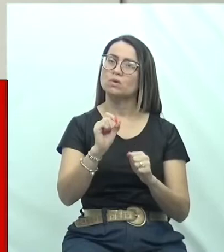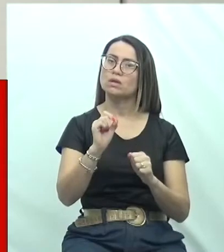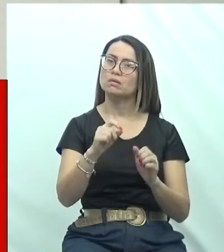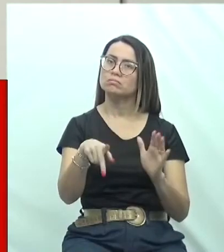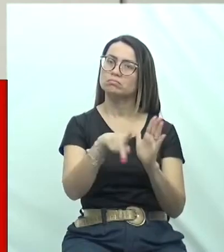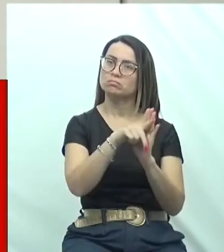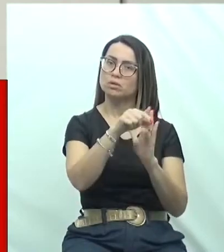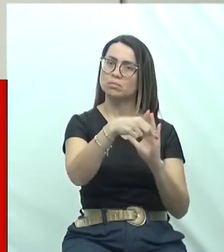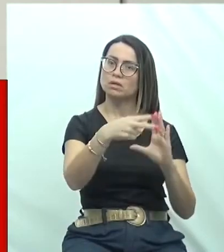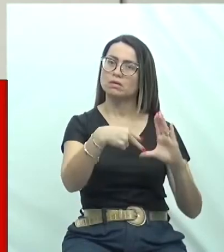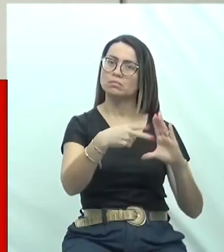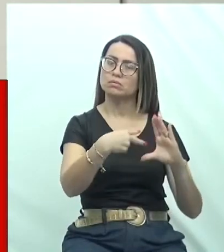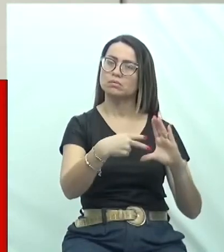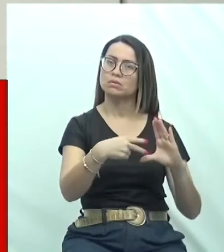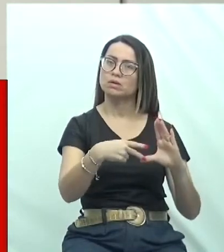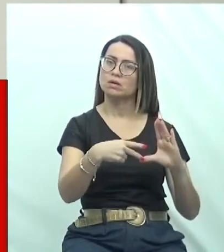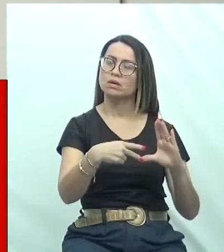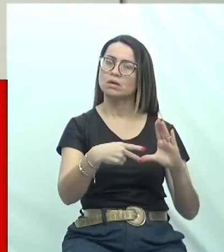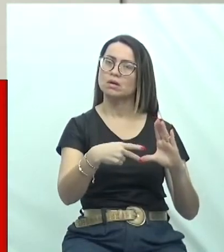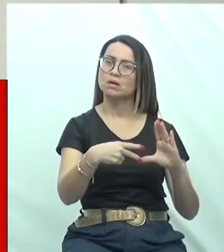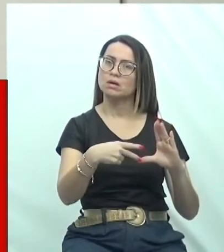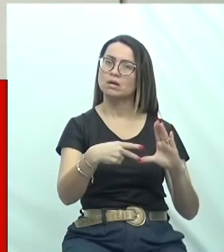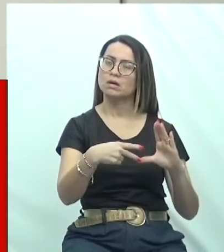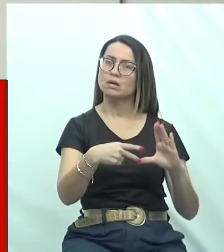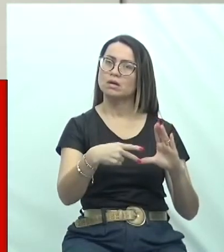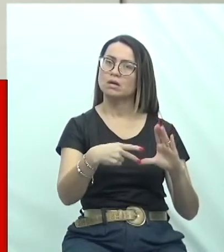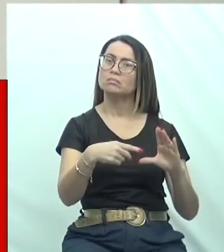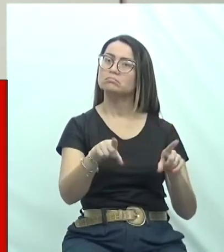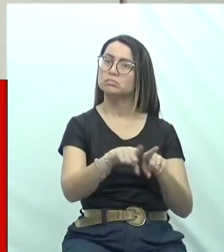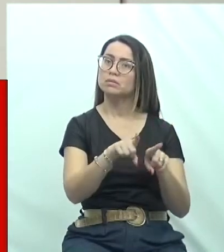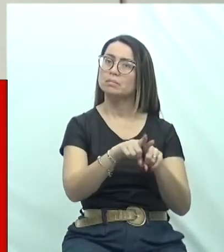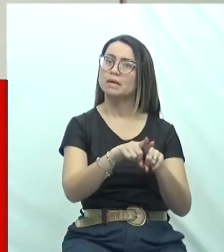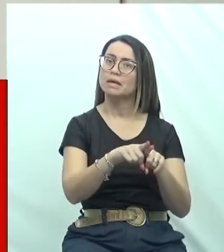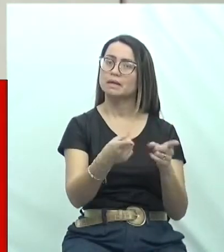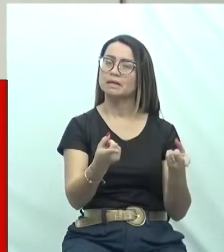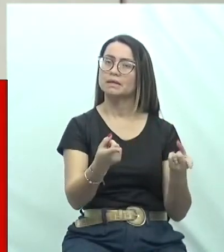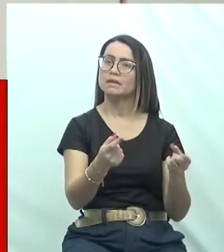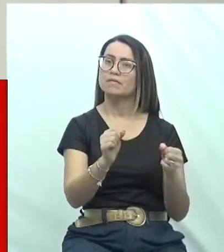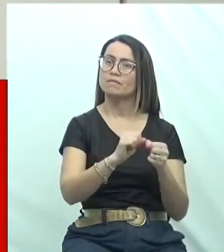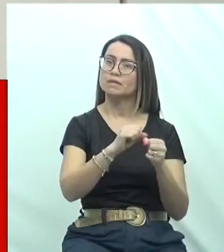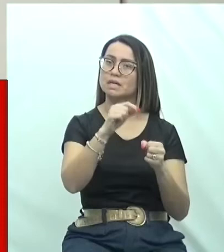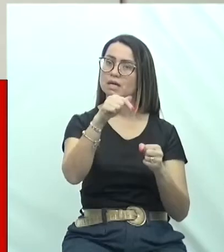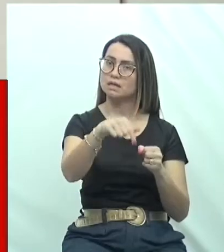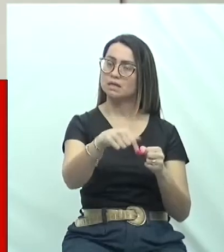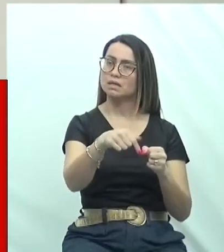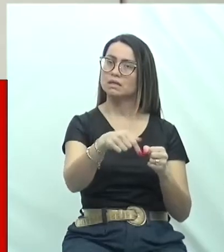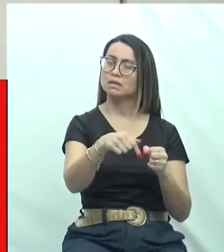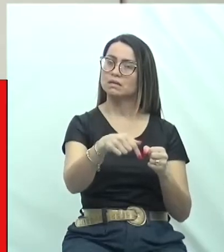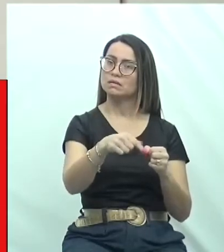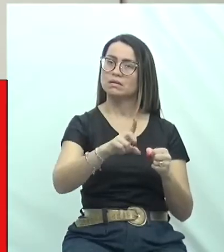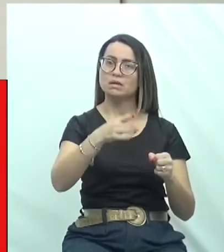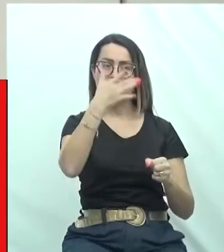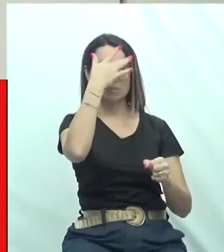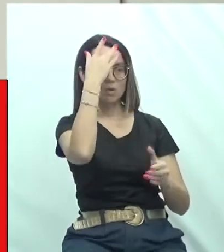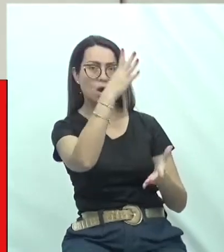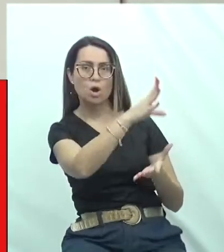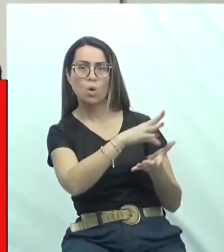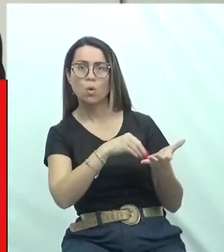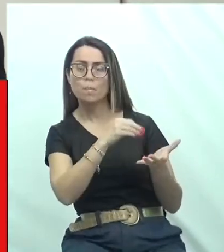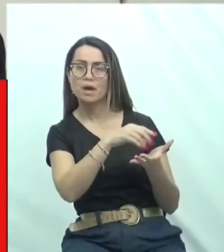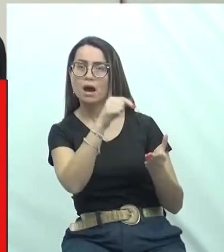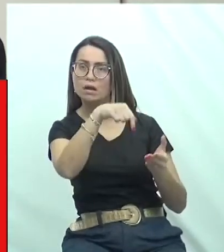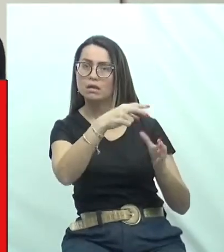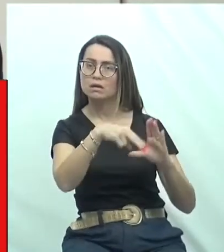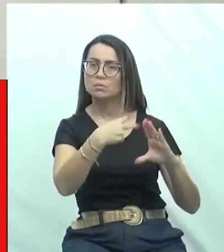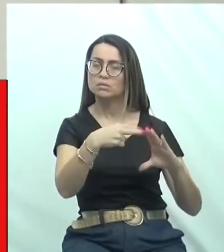casa esse tipo de investimento e aí servir como modelo, como servir como exemplo, inclusive não só para